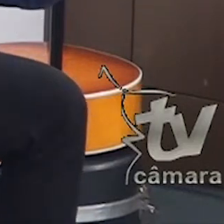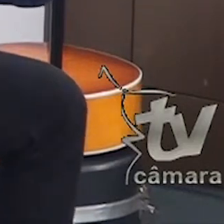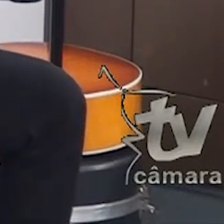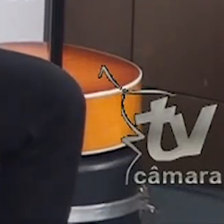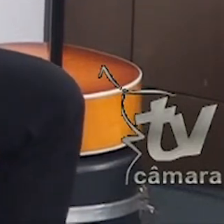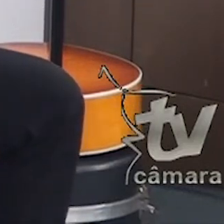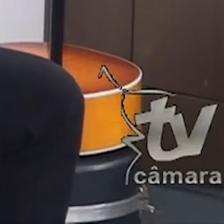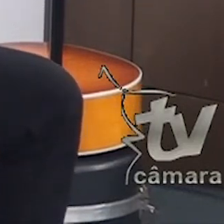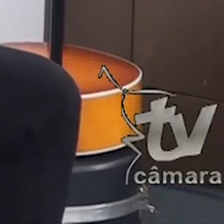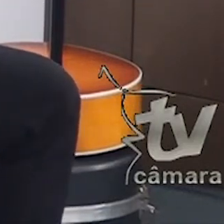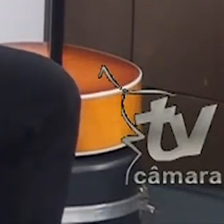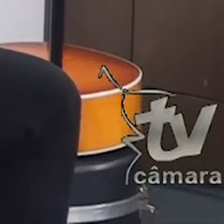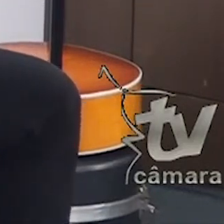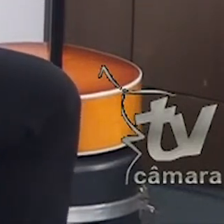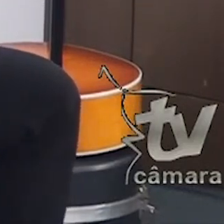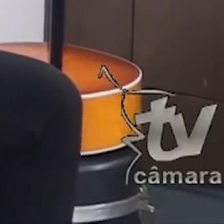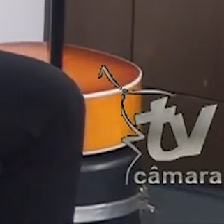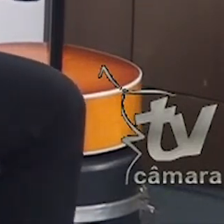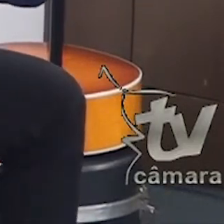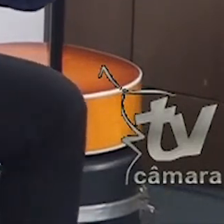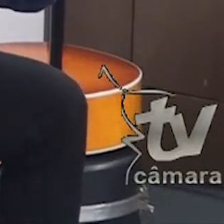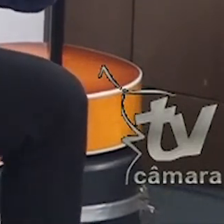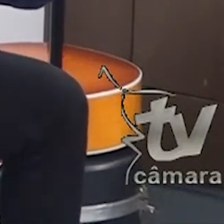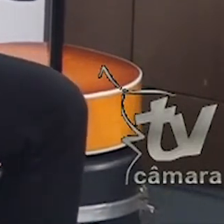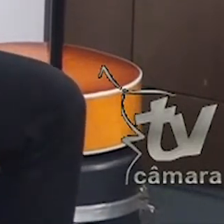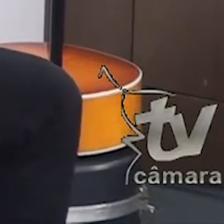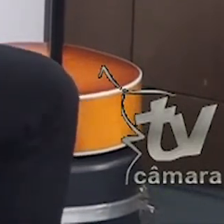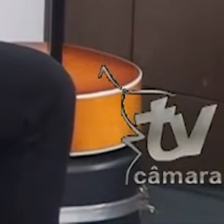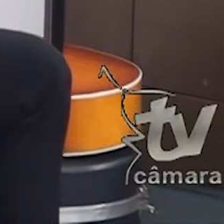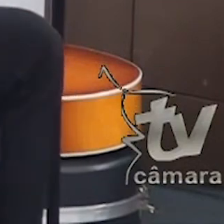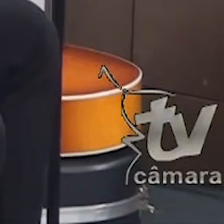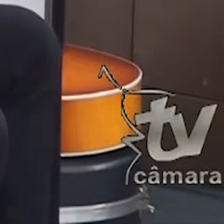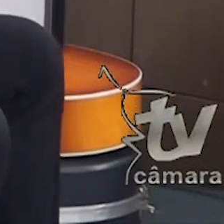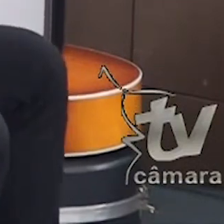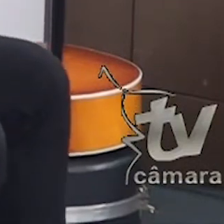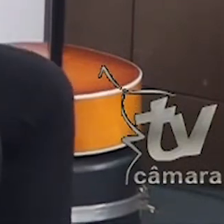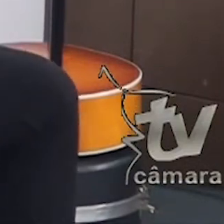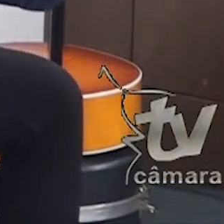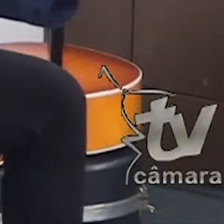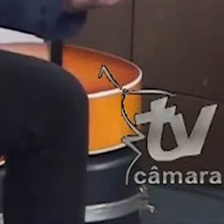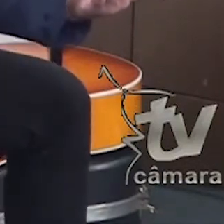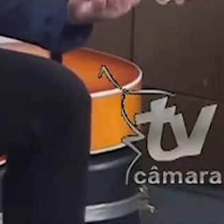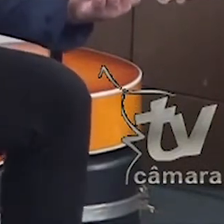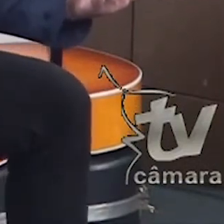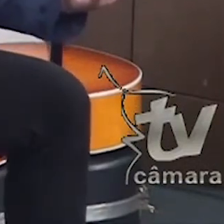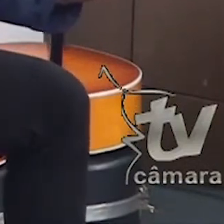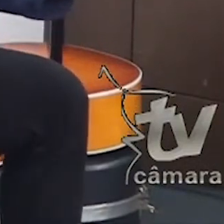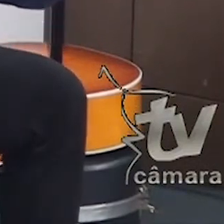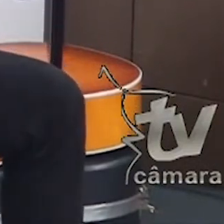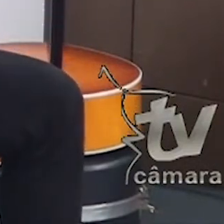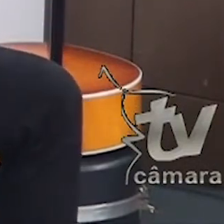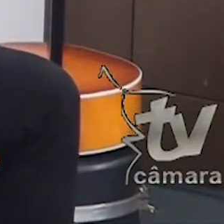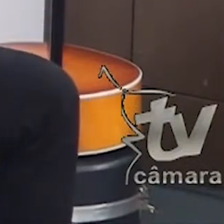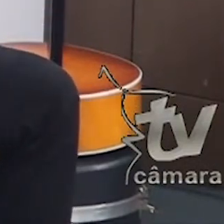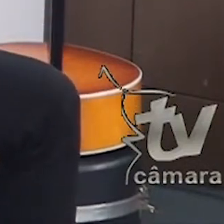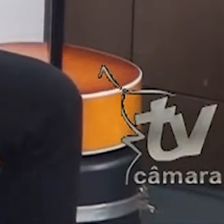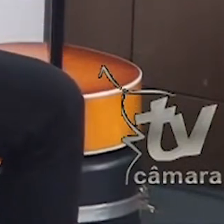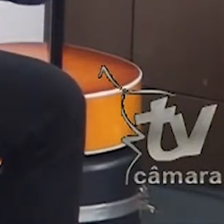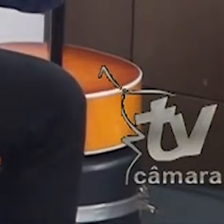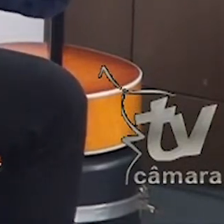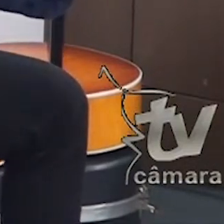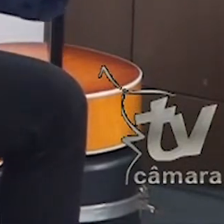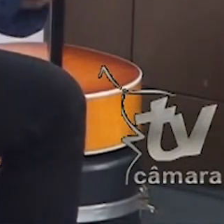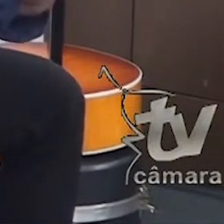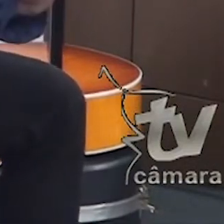Me fala que a égua tá prenha, que o porco tá gordo, que o boi anda solto e que toda cuscada lá